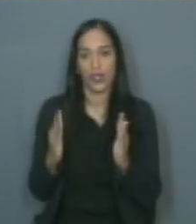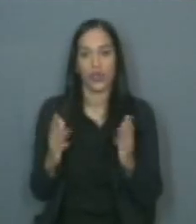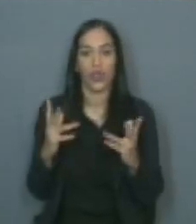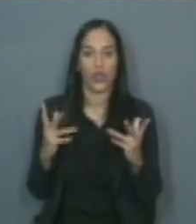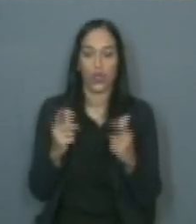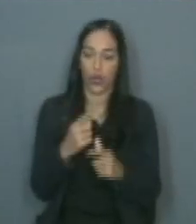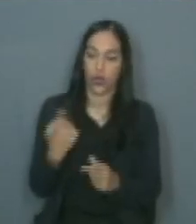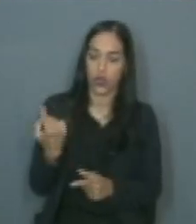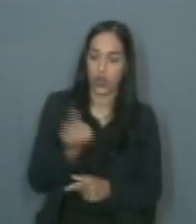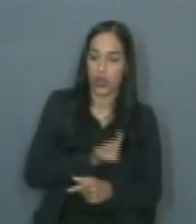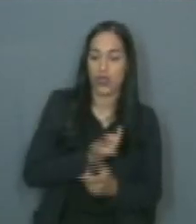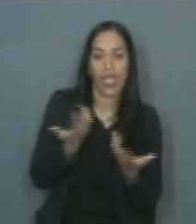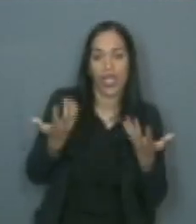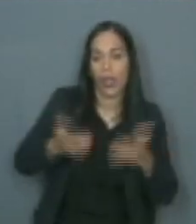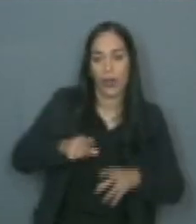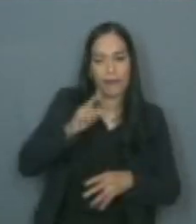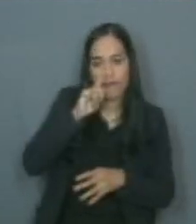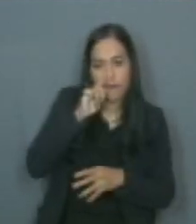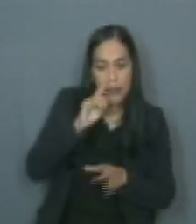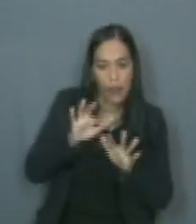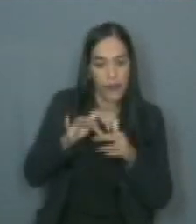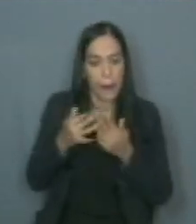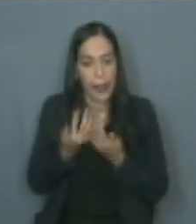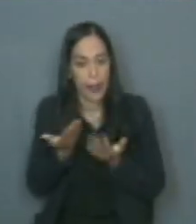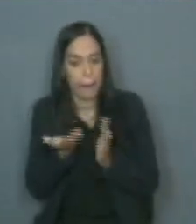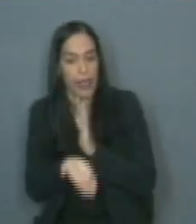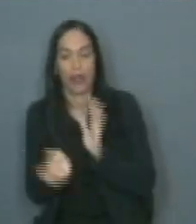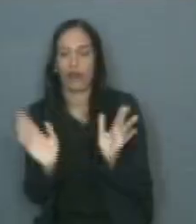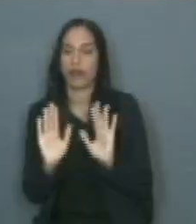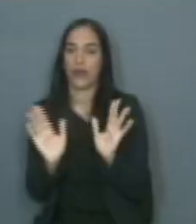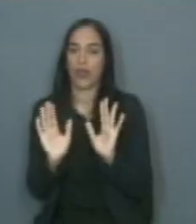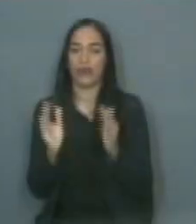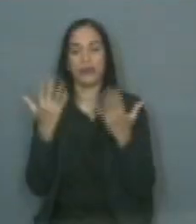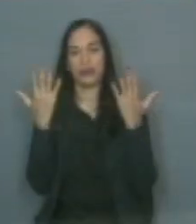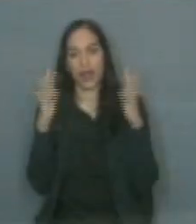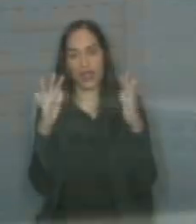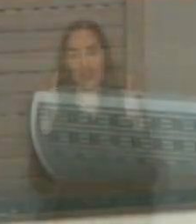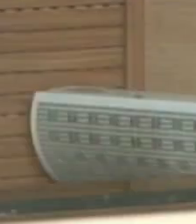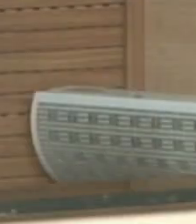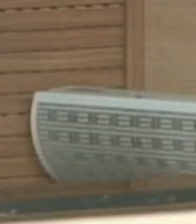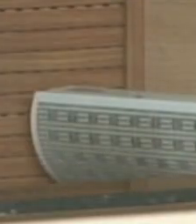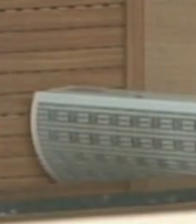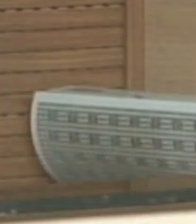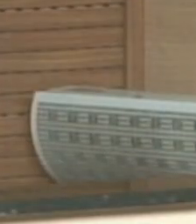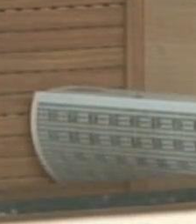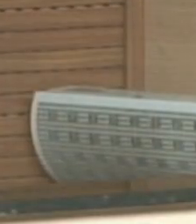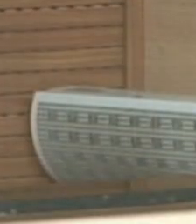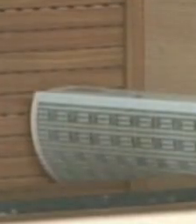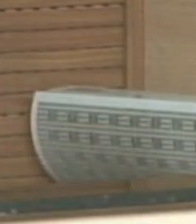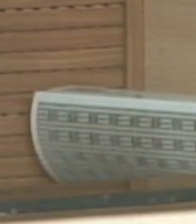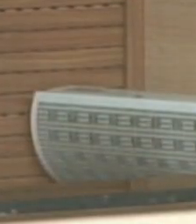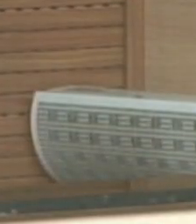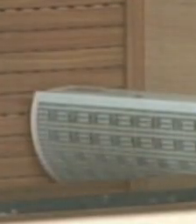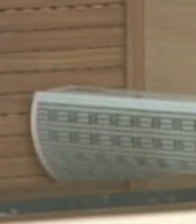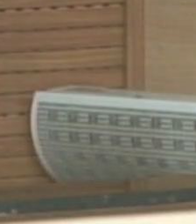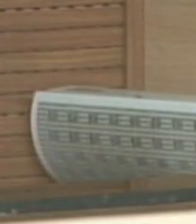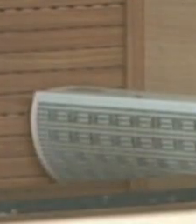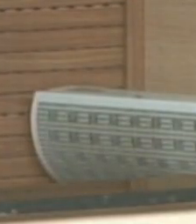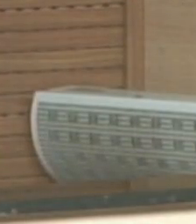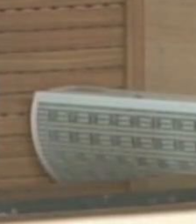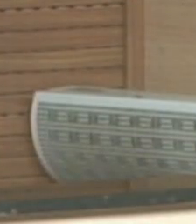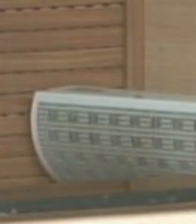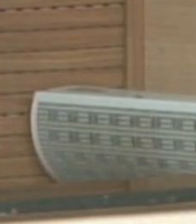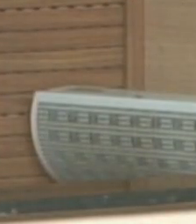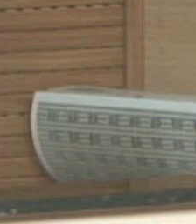quer ter risco que ninguém perca a sua família e suas residências. Parabéns. Muito obrigado pela parte, vereador. De